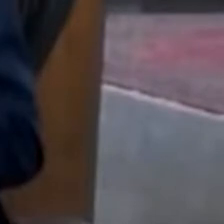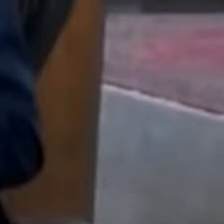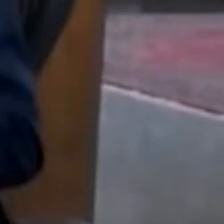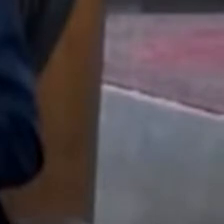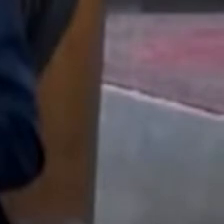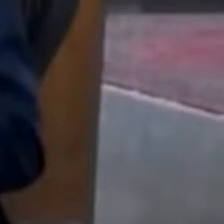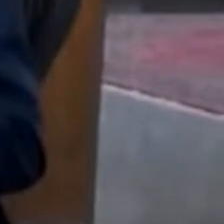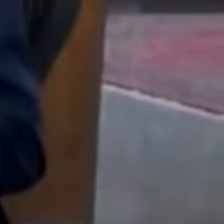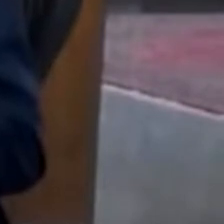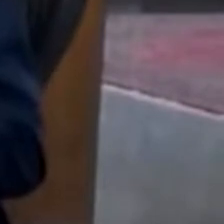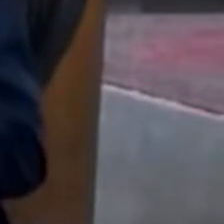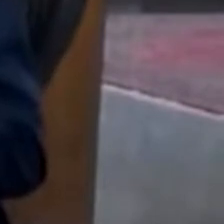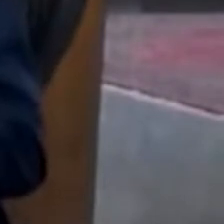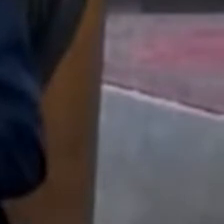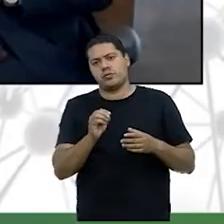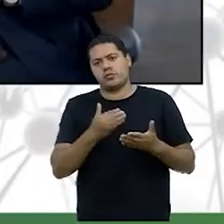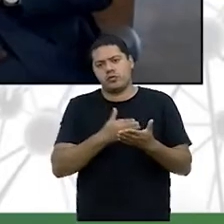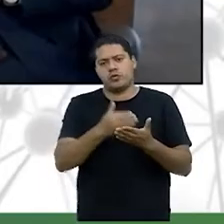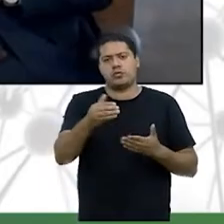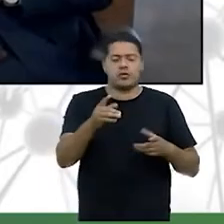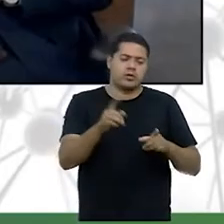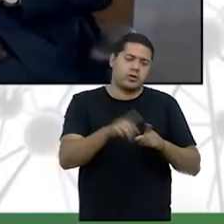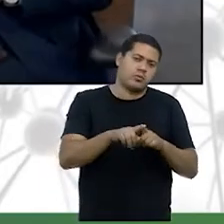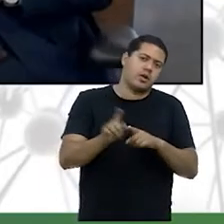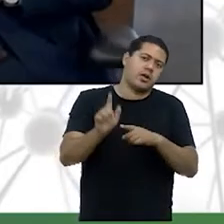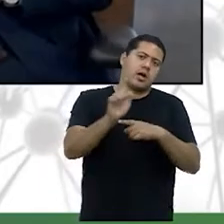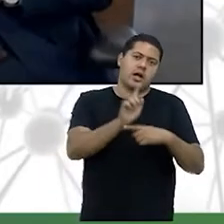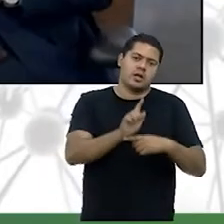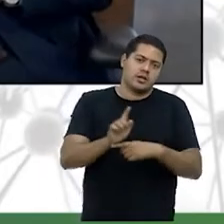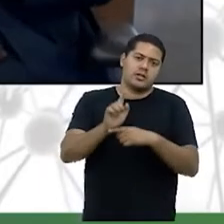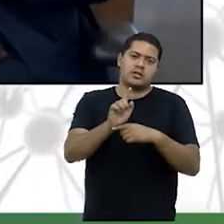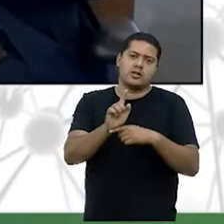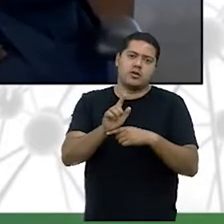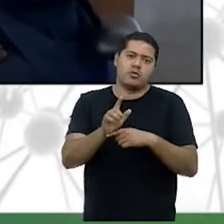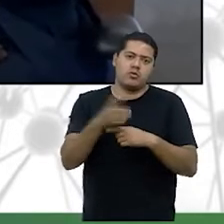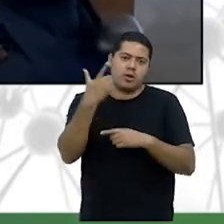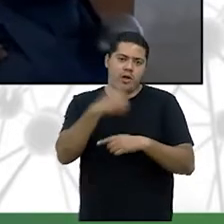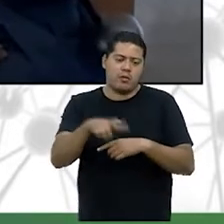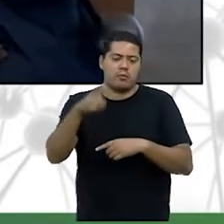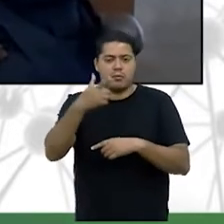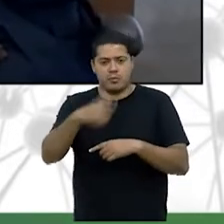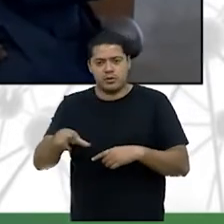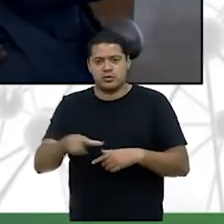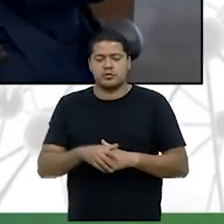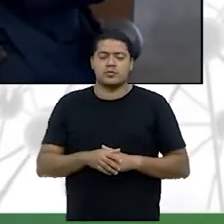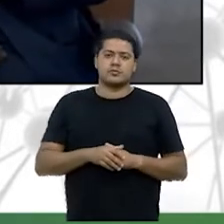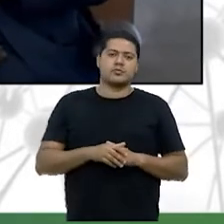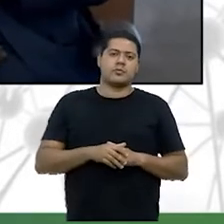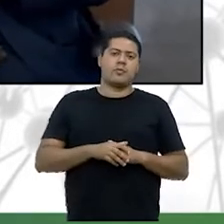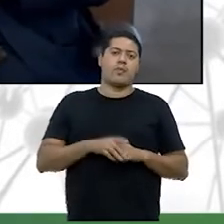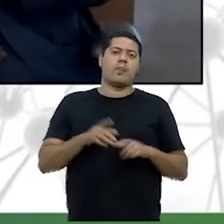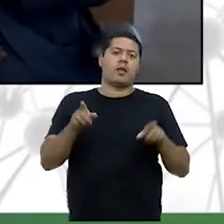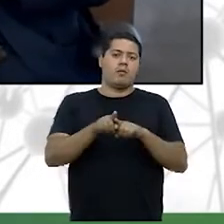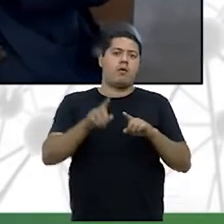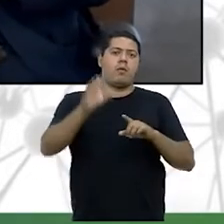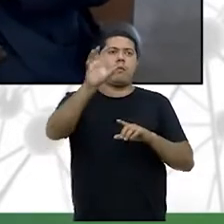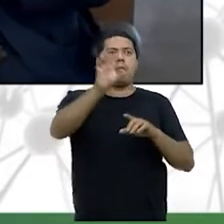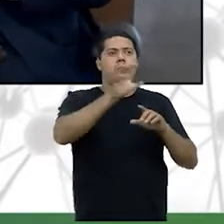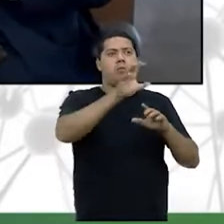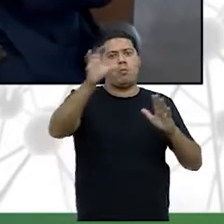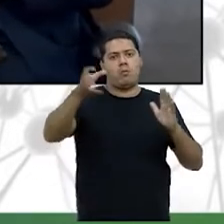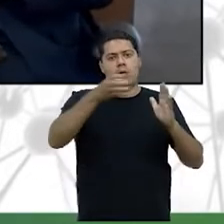presidente da Corte, ministro Humberto Martins, ressaltou o trabalho desenvolvido nos centros de inteligência para aprimorar a